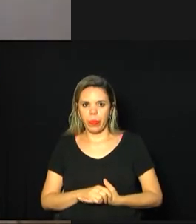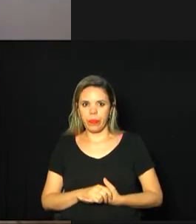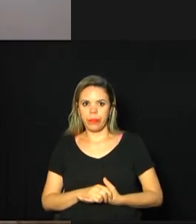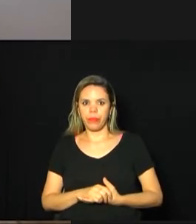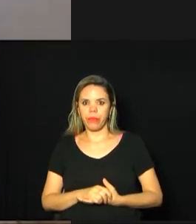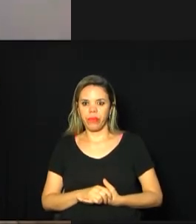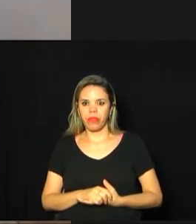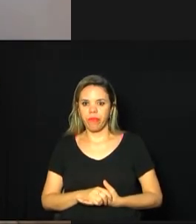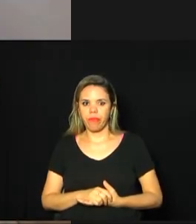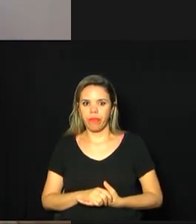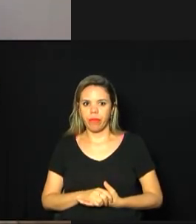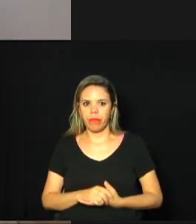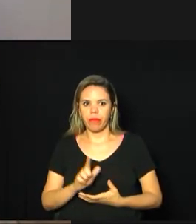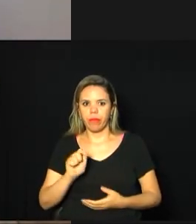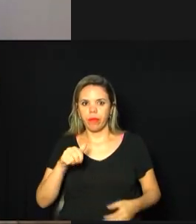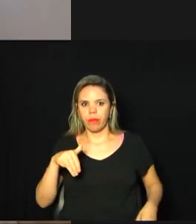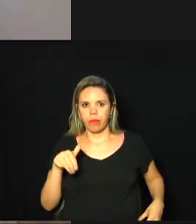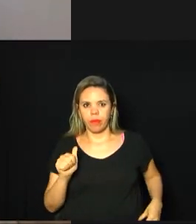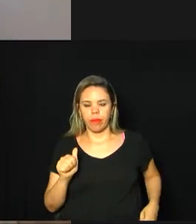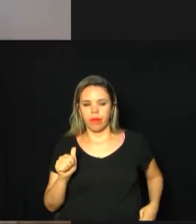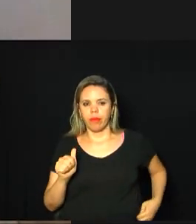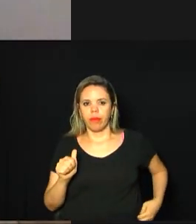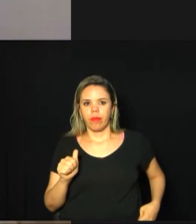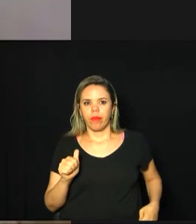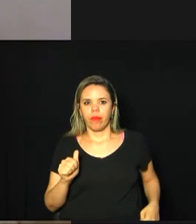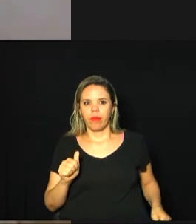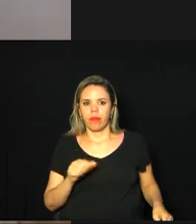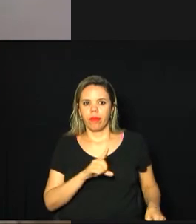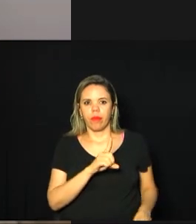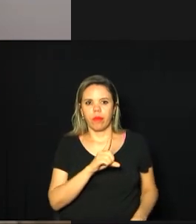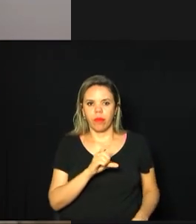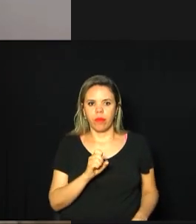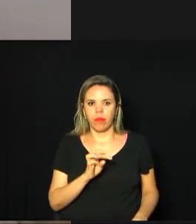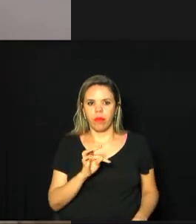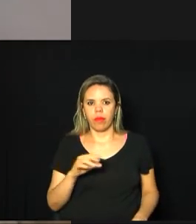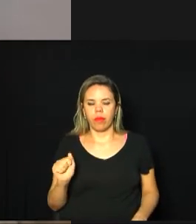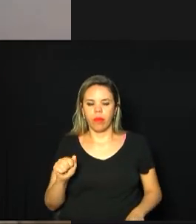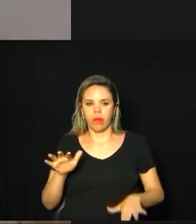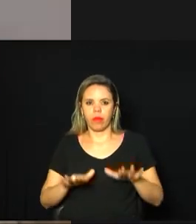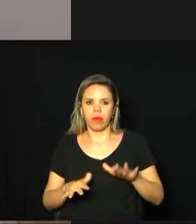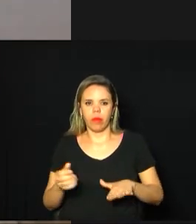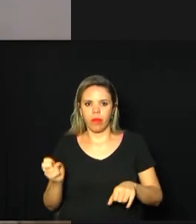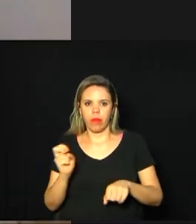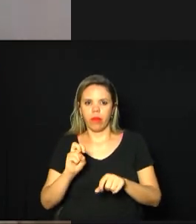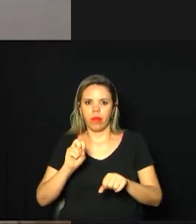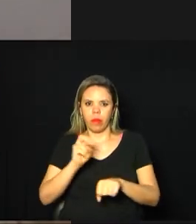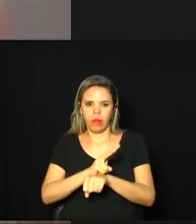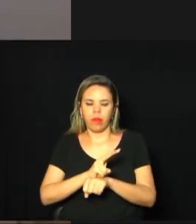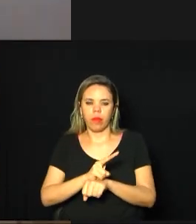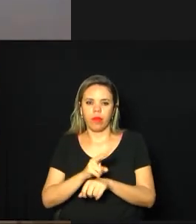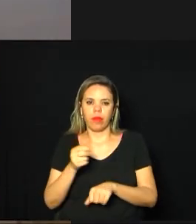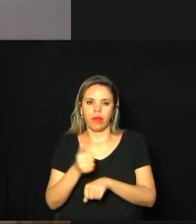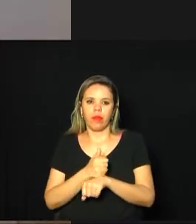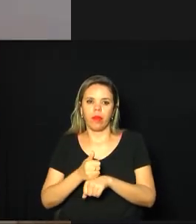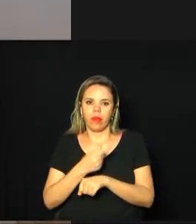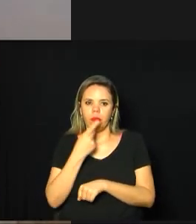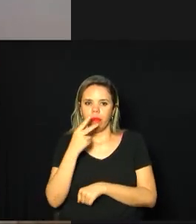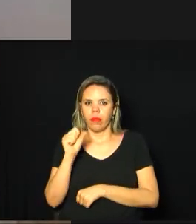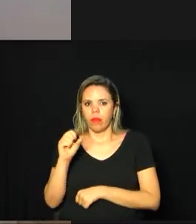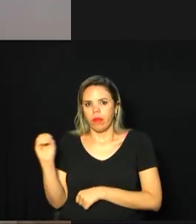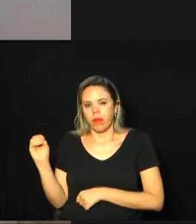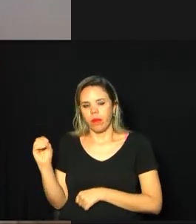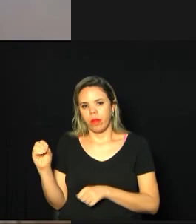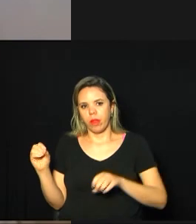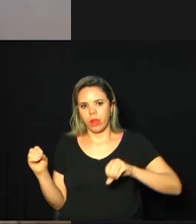a variante Gama e a variante Delta, o ideal seria chegar hoje, alguns especialistas têm falado entre 80%